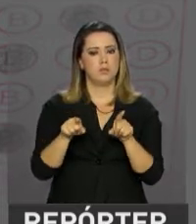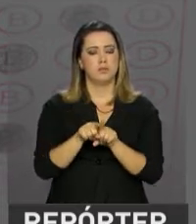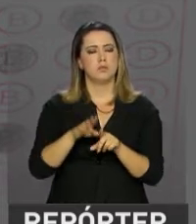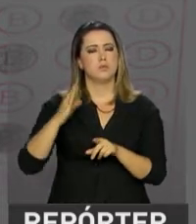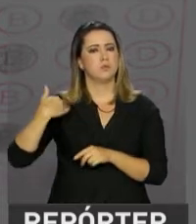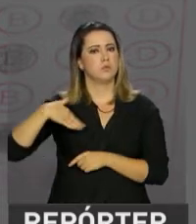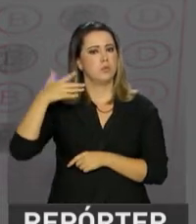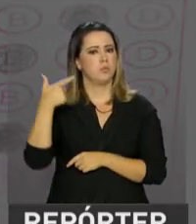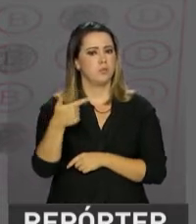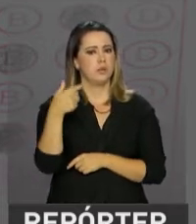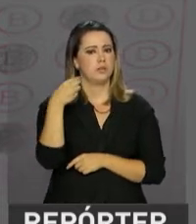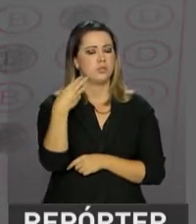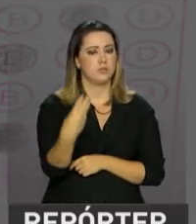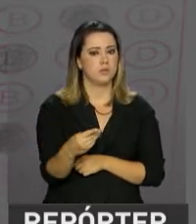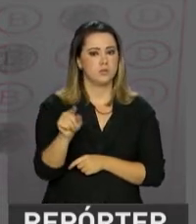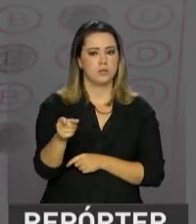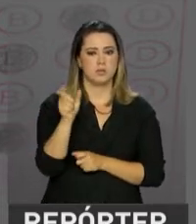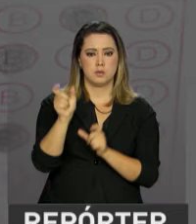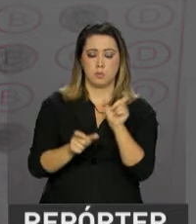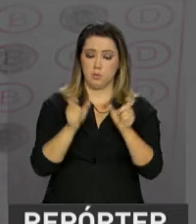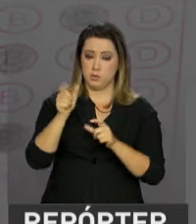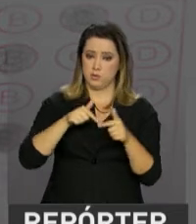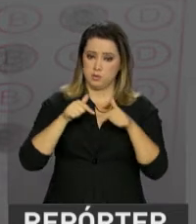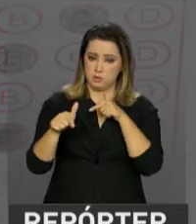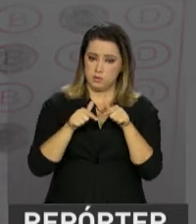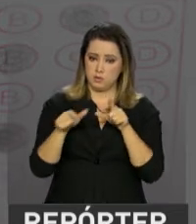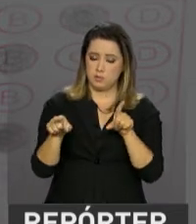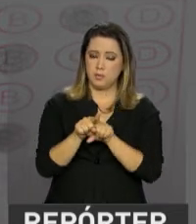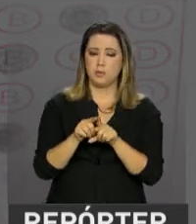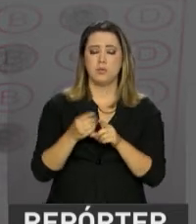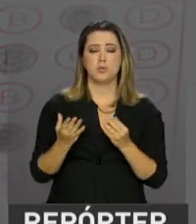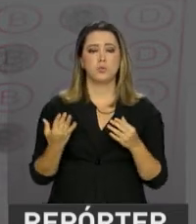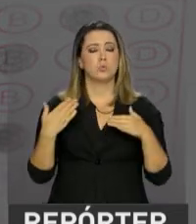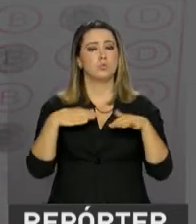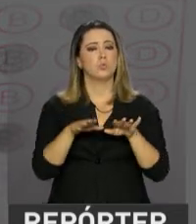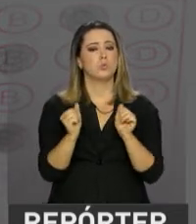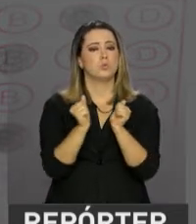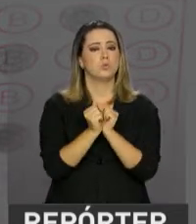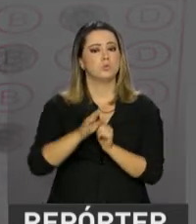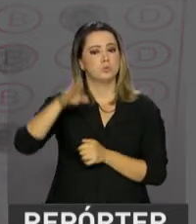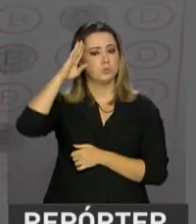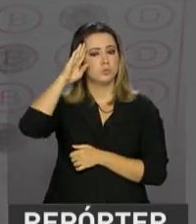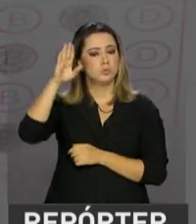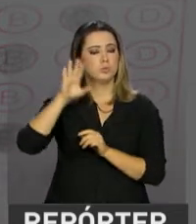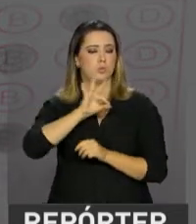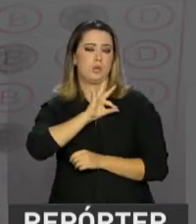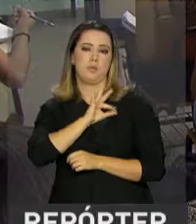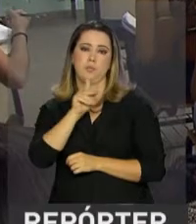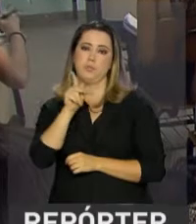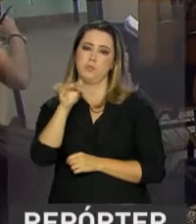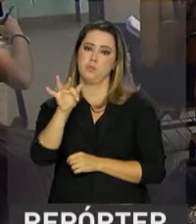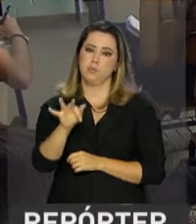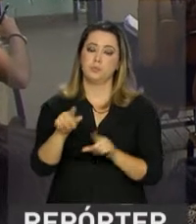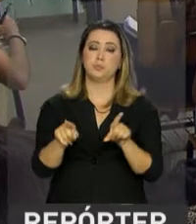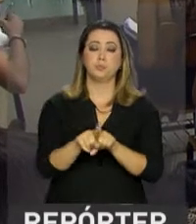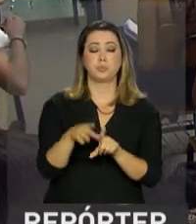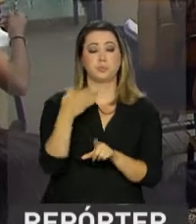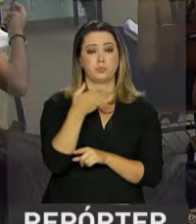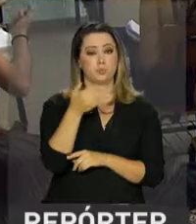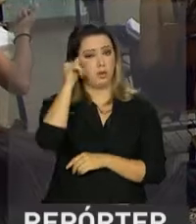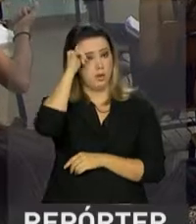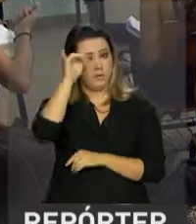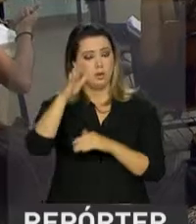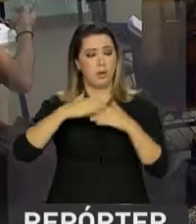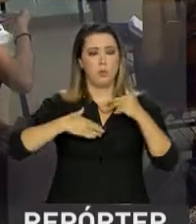cerca de 23 mil agentes de segurança pública incluindo forças armadas e polícia federal para impedir qualquer